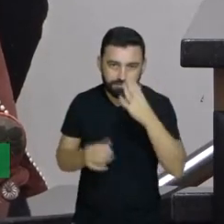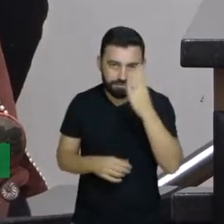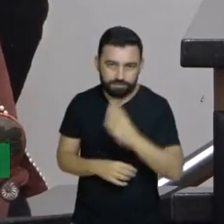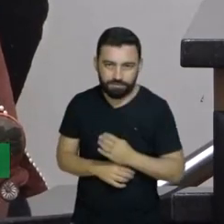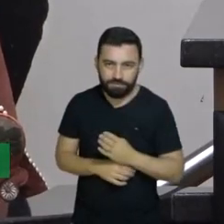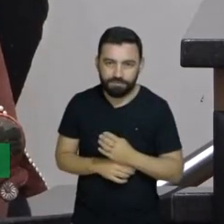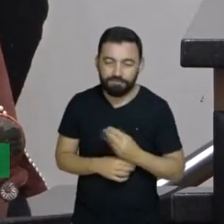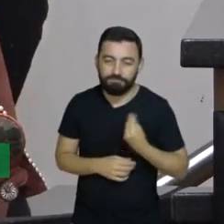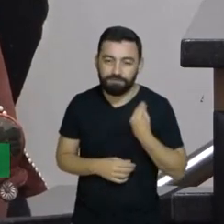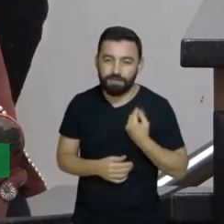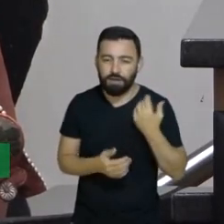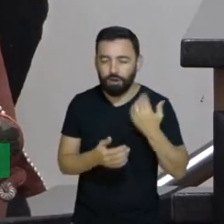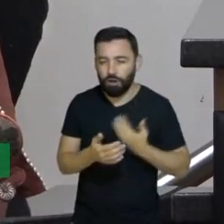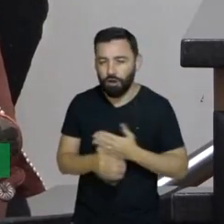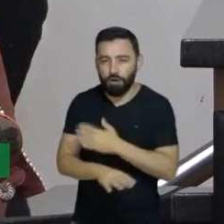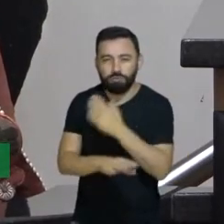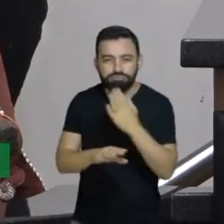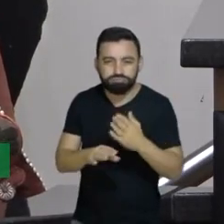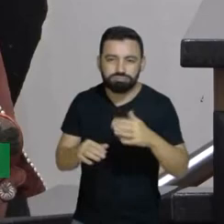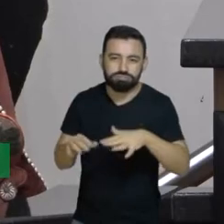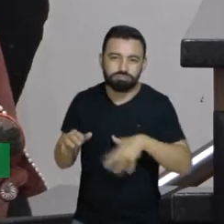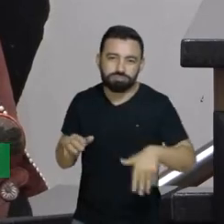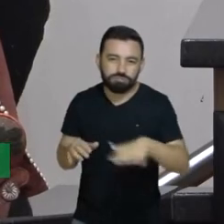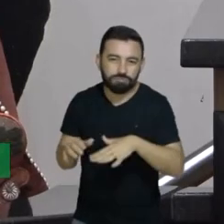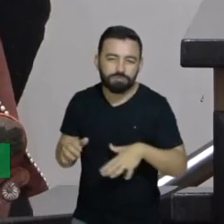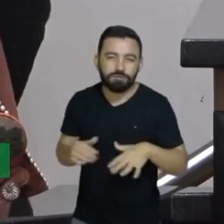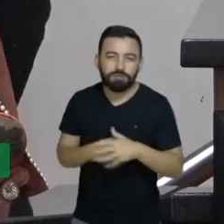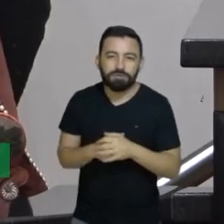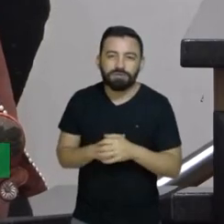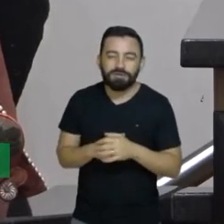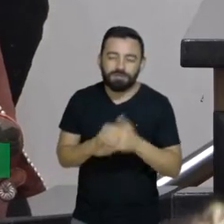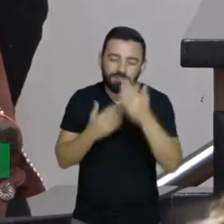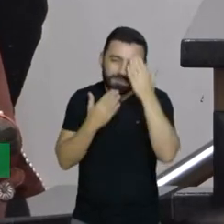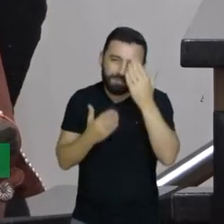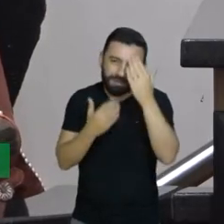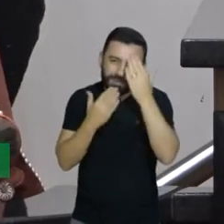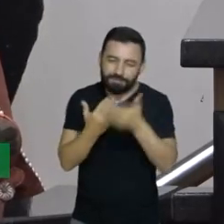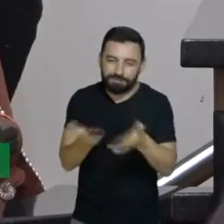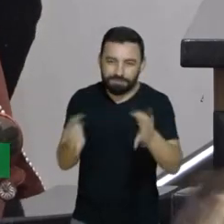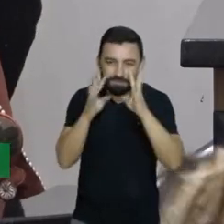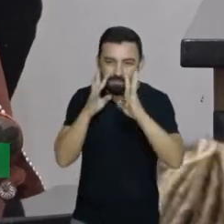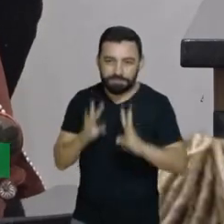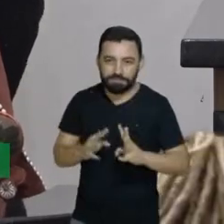longa Sapecada, vida longa Festa Nacional do Pinhão e muito obrigada pela atenção.